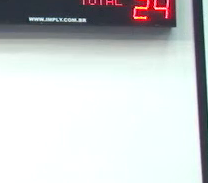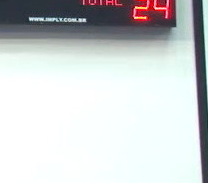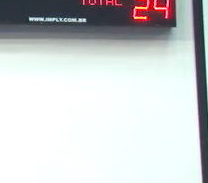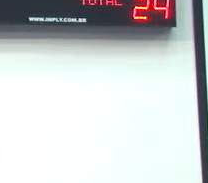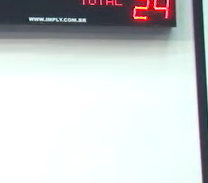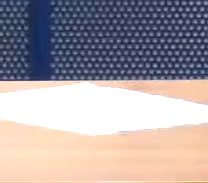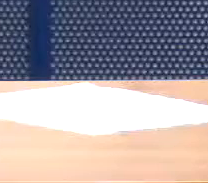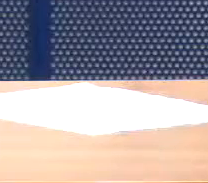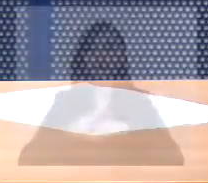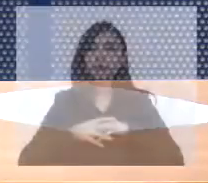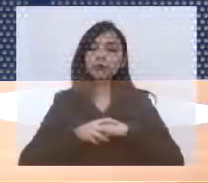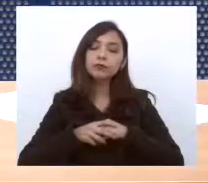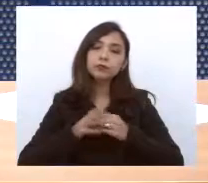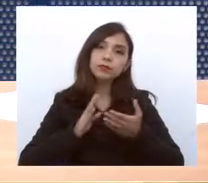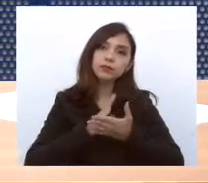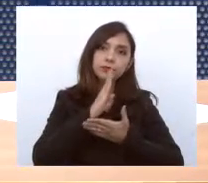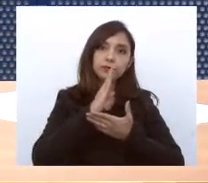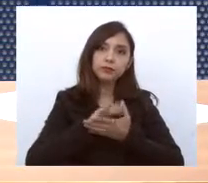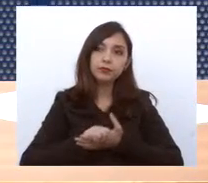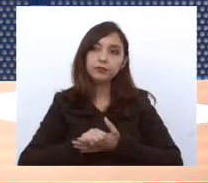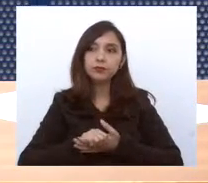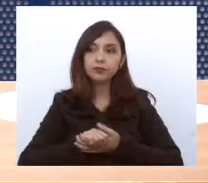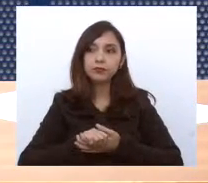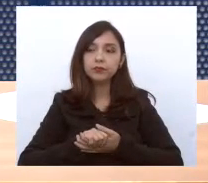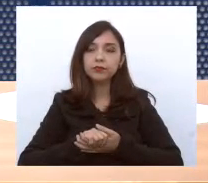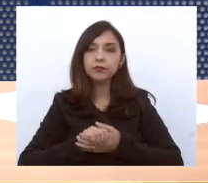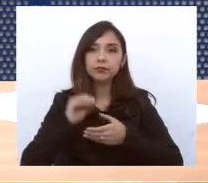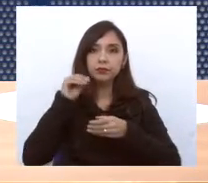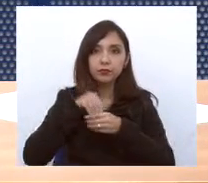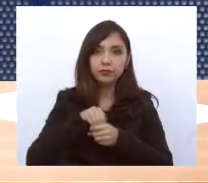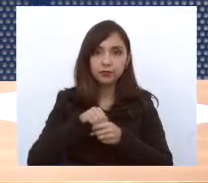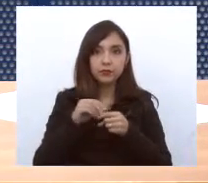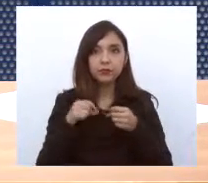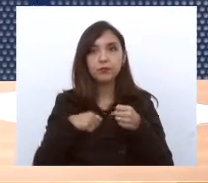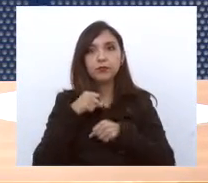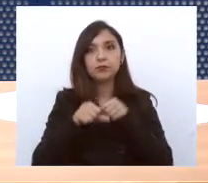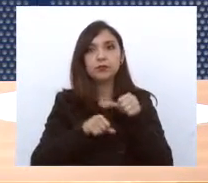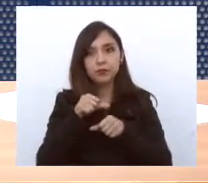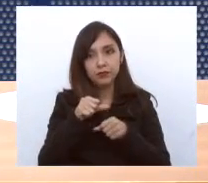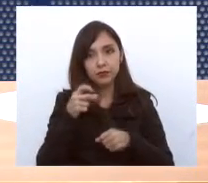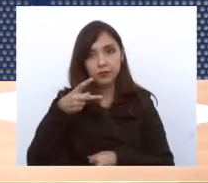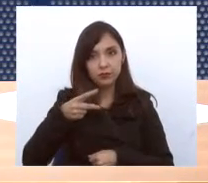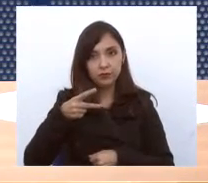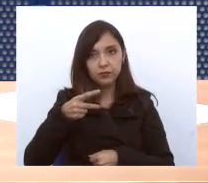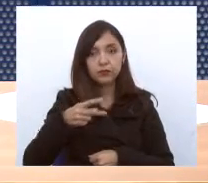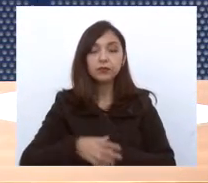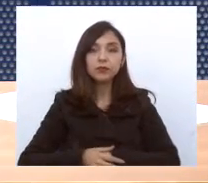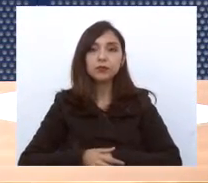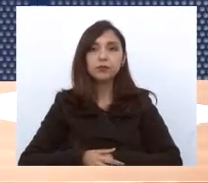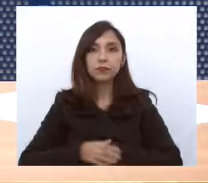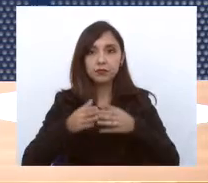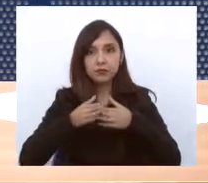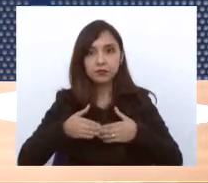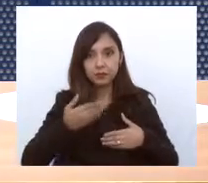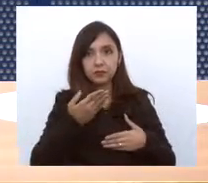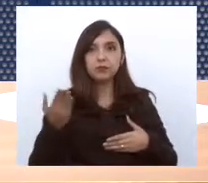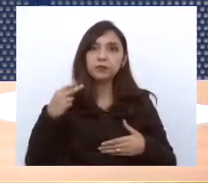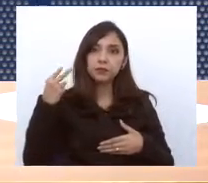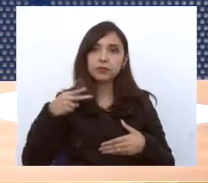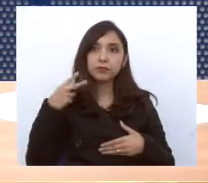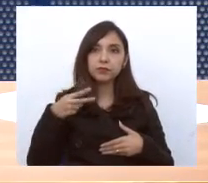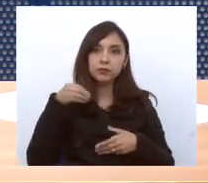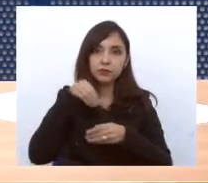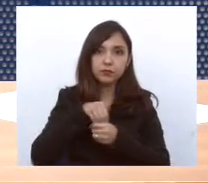Encerrada a votação, aprovado, suprima-se. Em votação, emenda modificativa número 2. Solicito aos senhores vereadores que